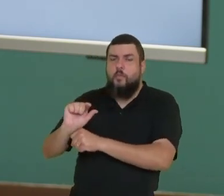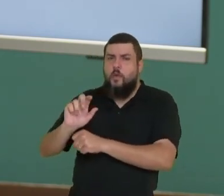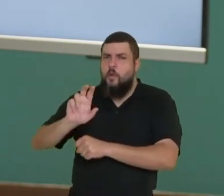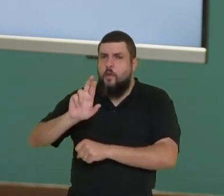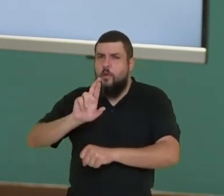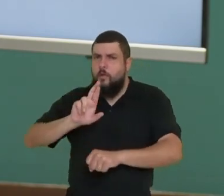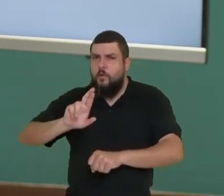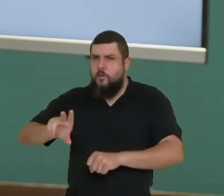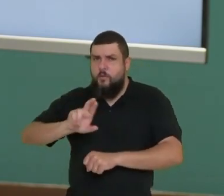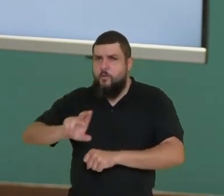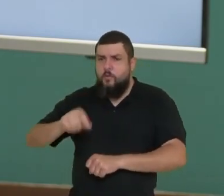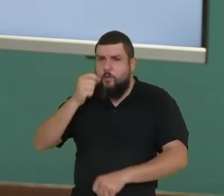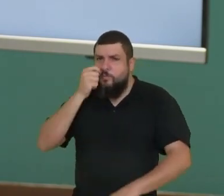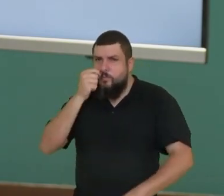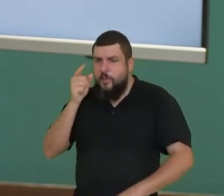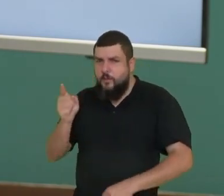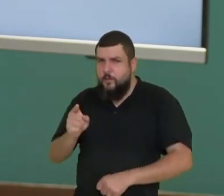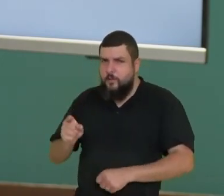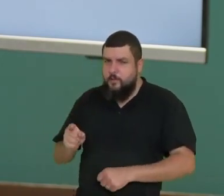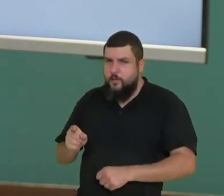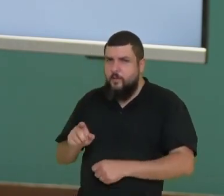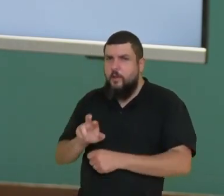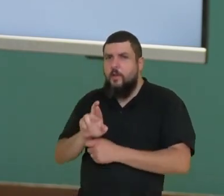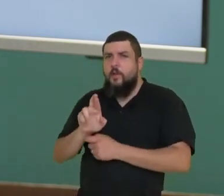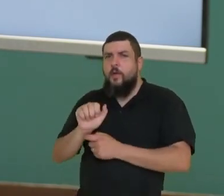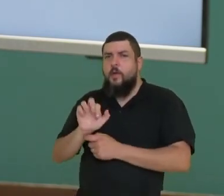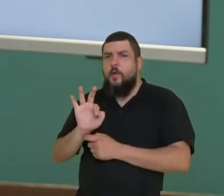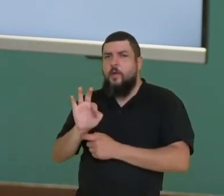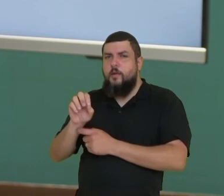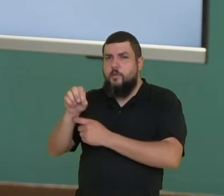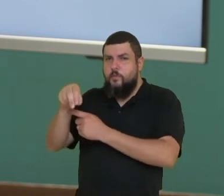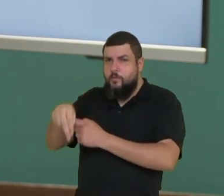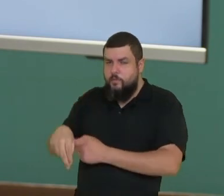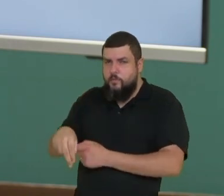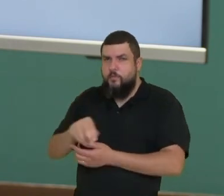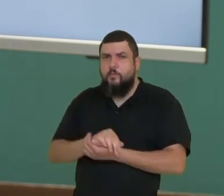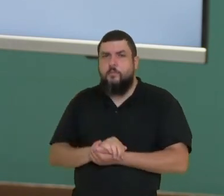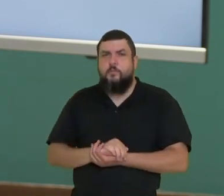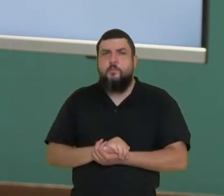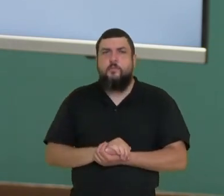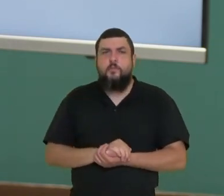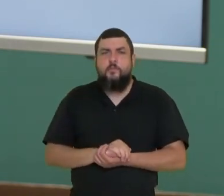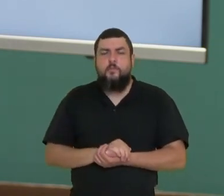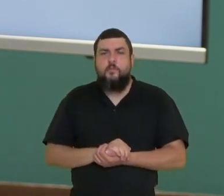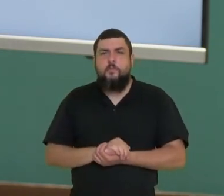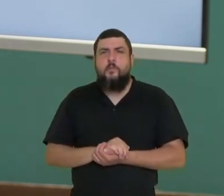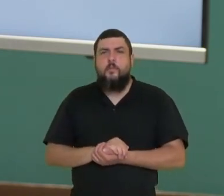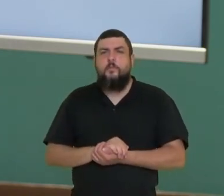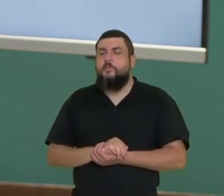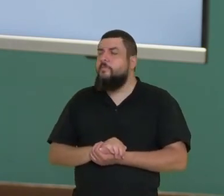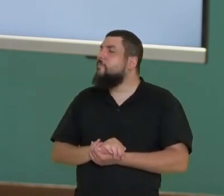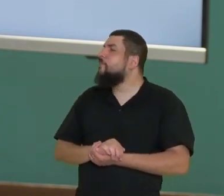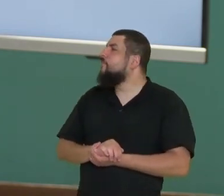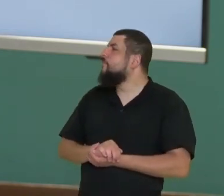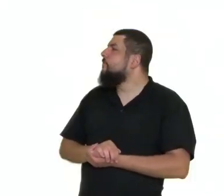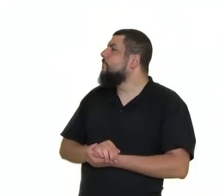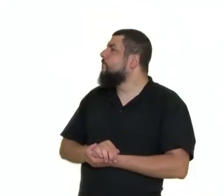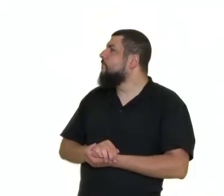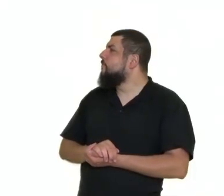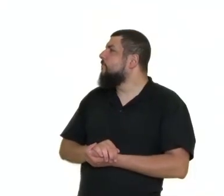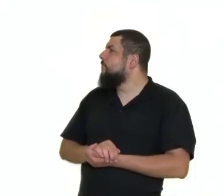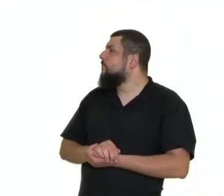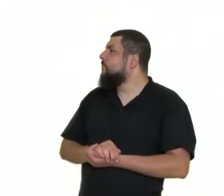raton. Raton que é o animal, né? E rato de momento, ó. Um ratito que vuelvo pronto.